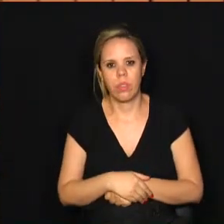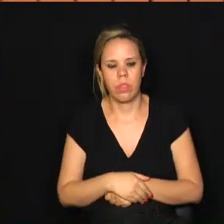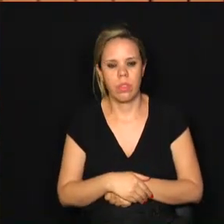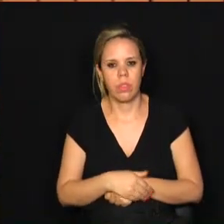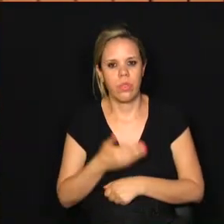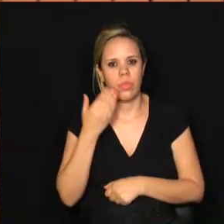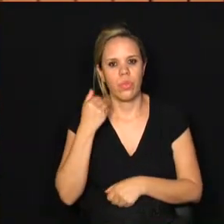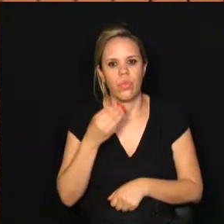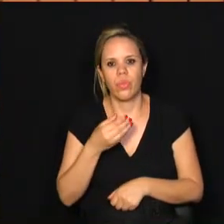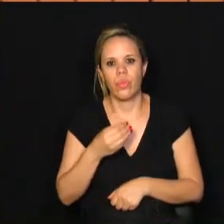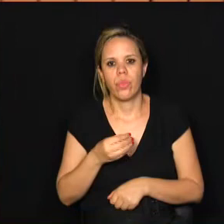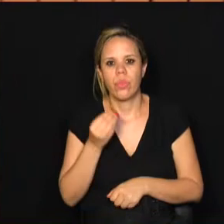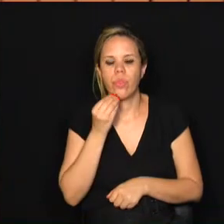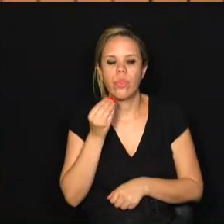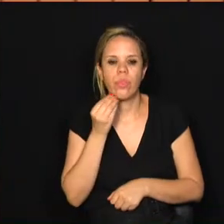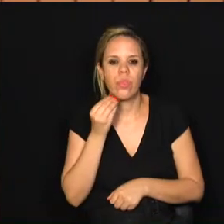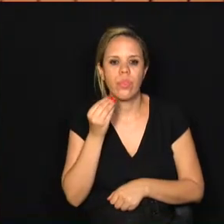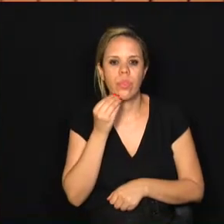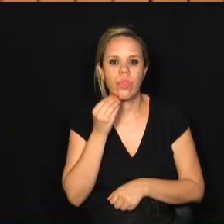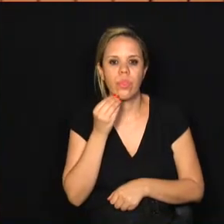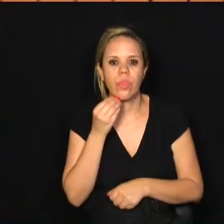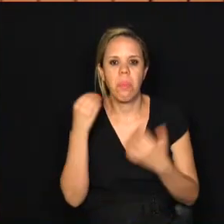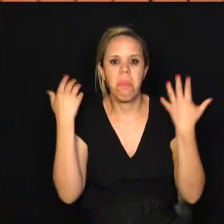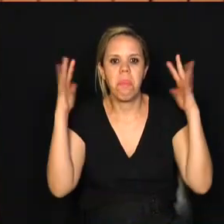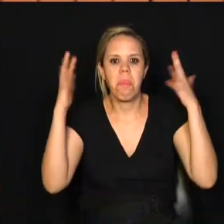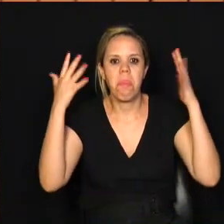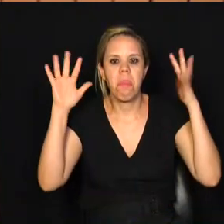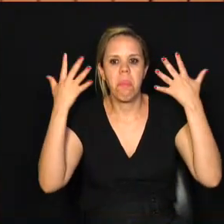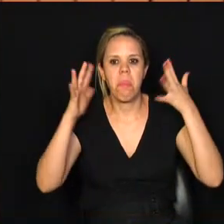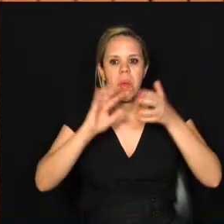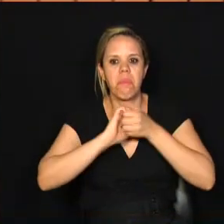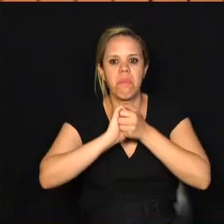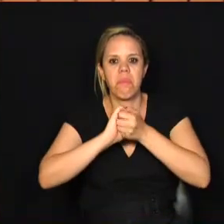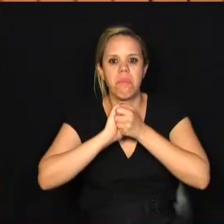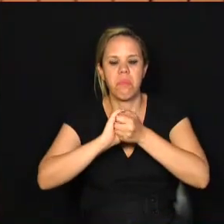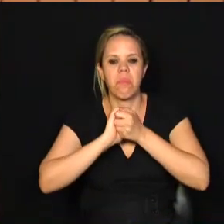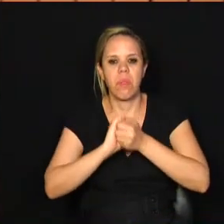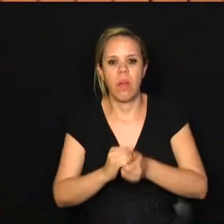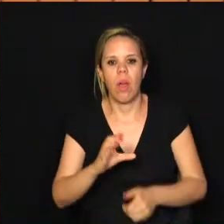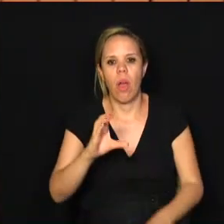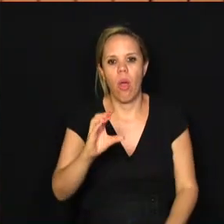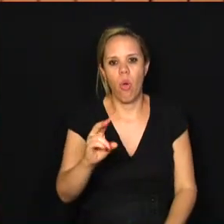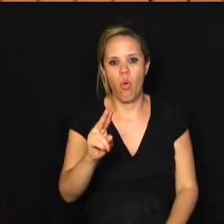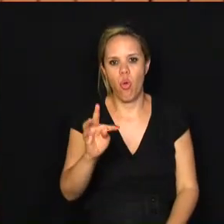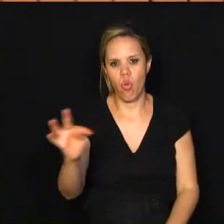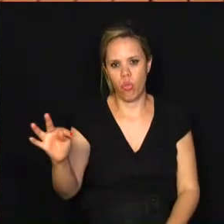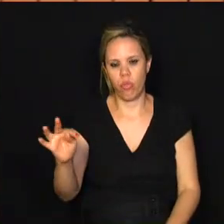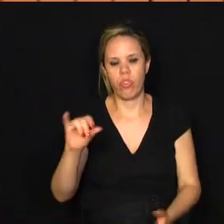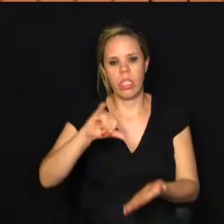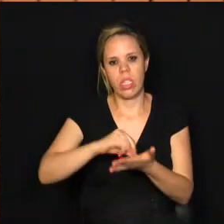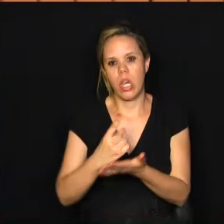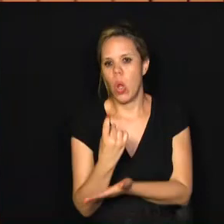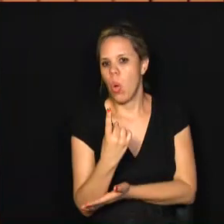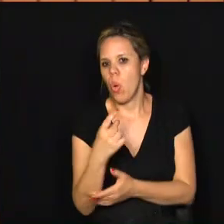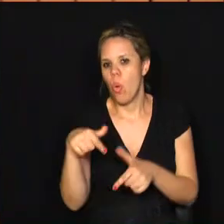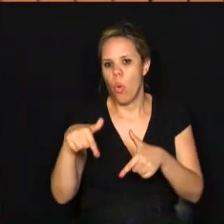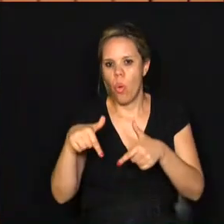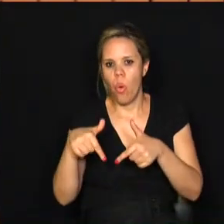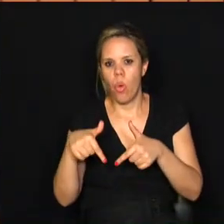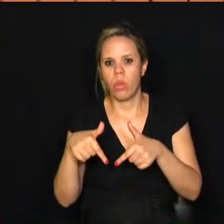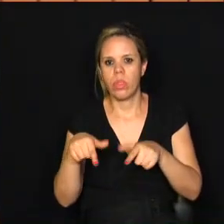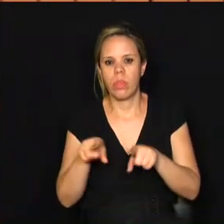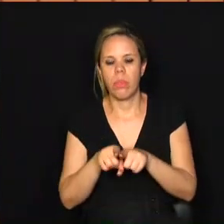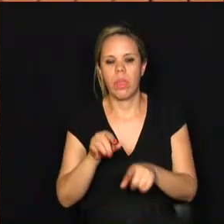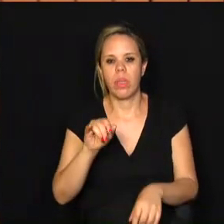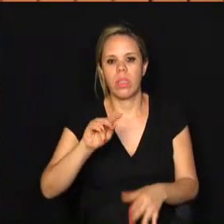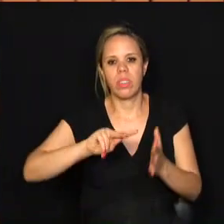aproveitar a oportunidade para parabenizar e cumprimentar a CUT, a Central Única dos Trabalhadores, e a